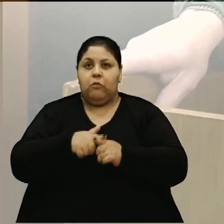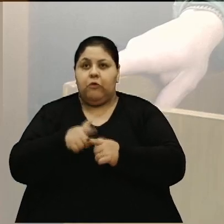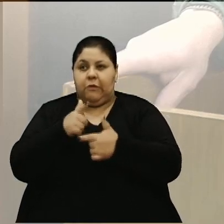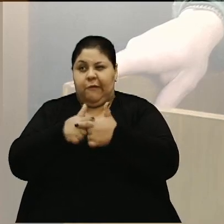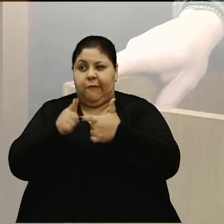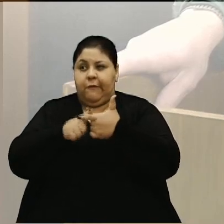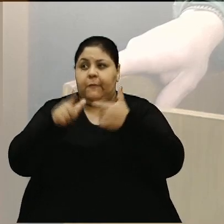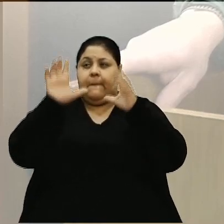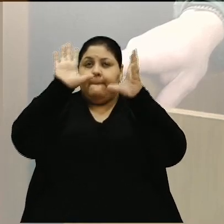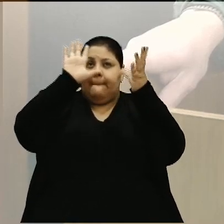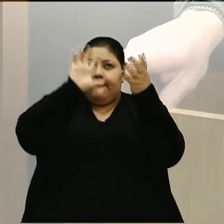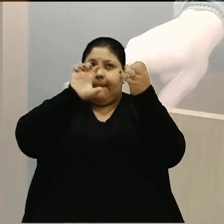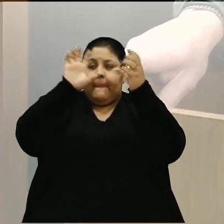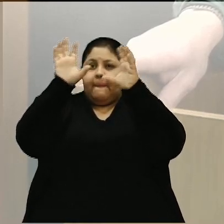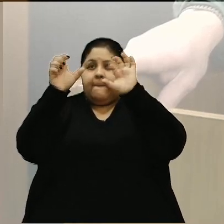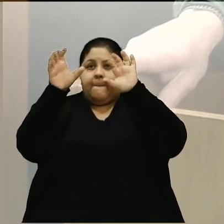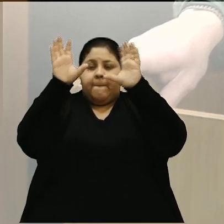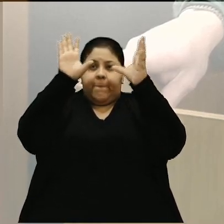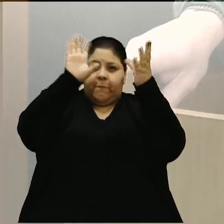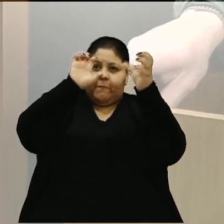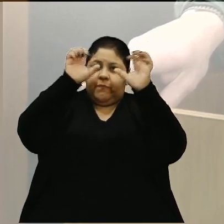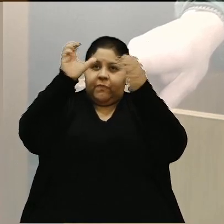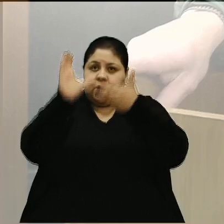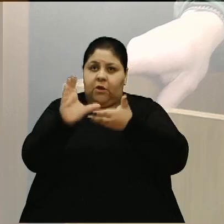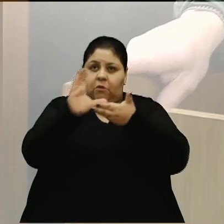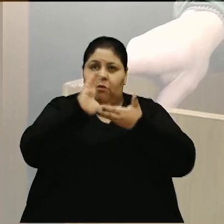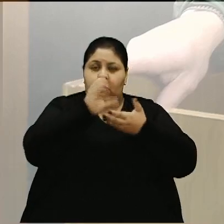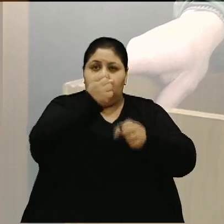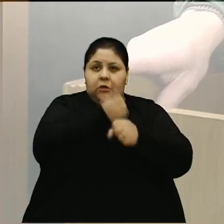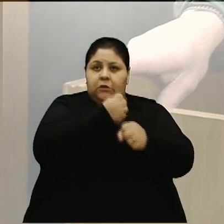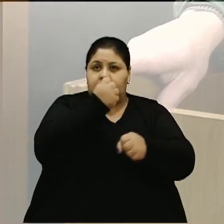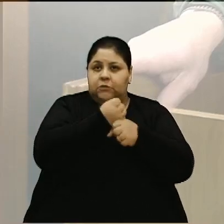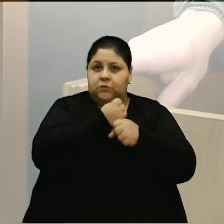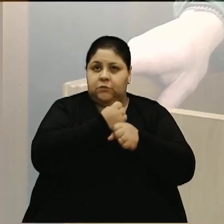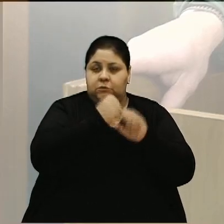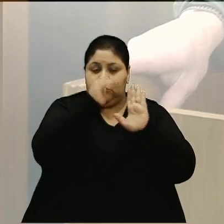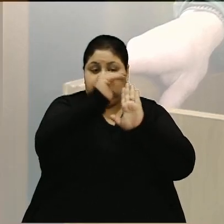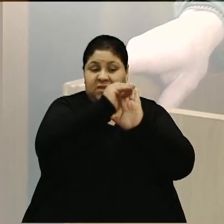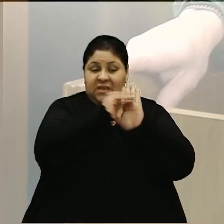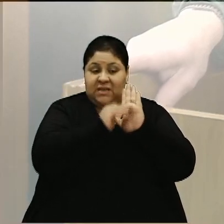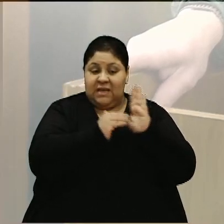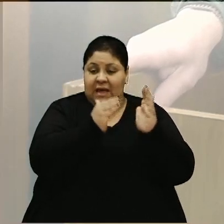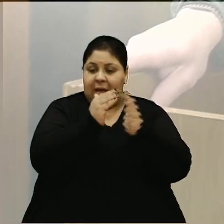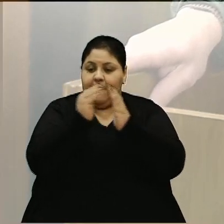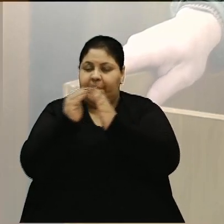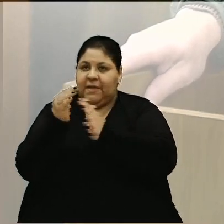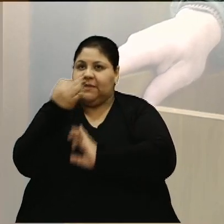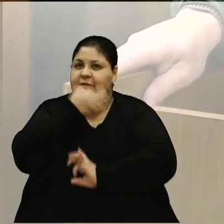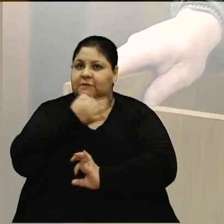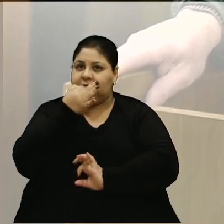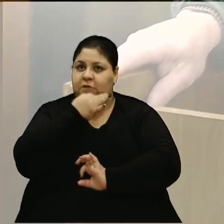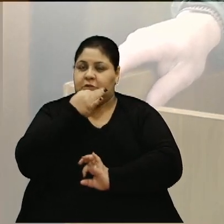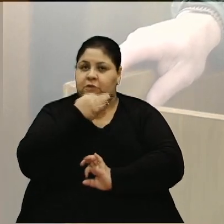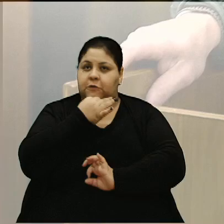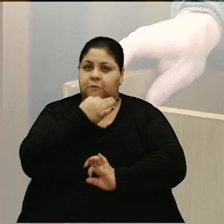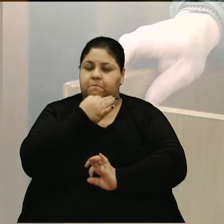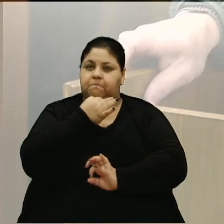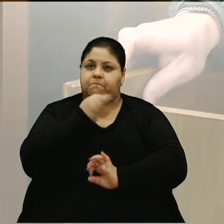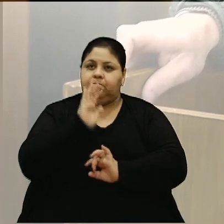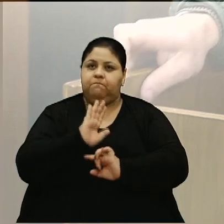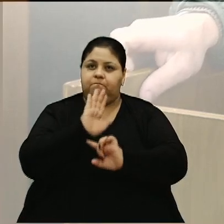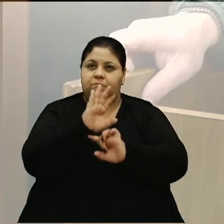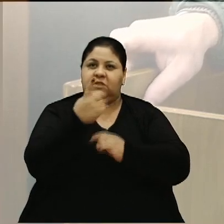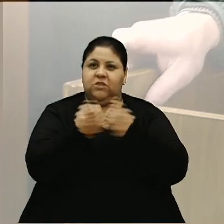climáticos, auxílio, reconstrução, o programa Habita Caxias, a ajuda de